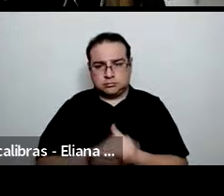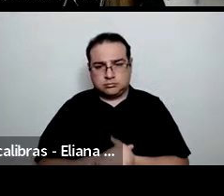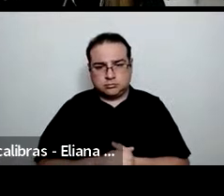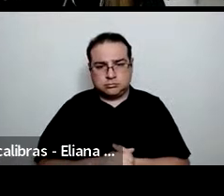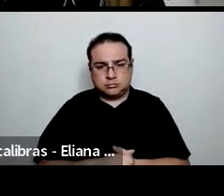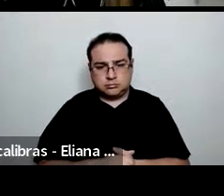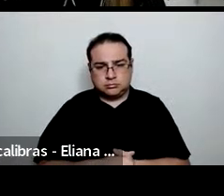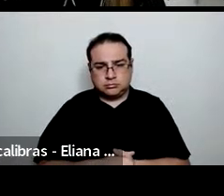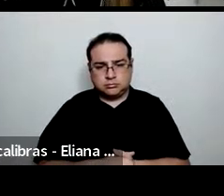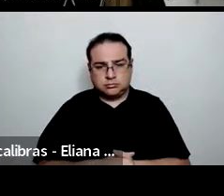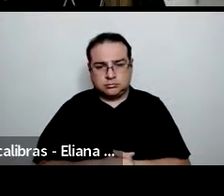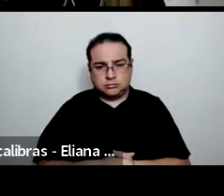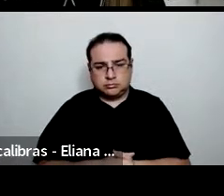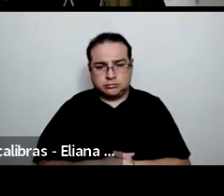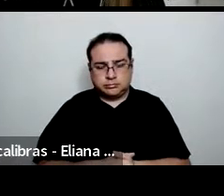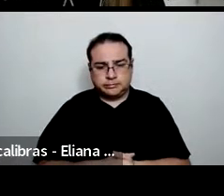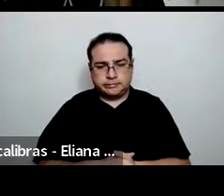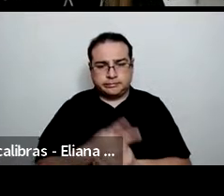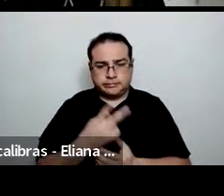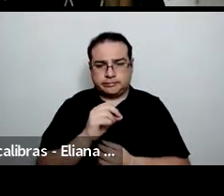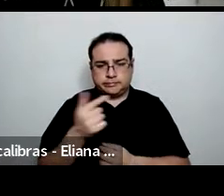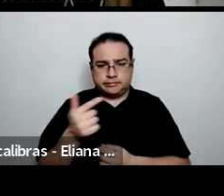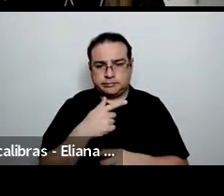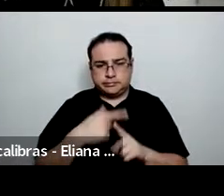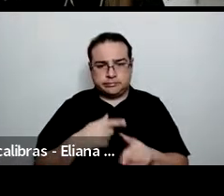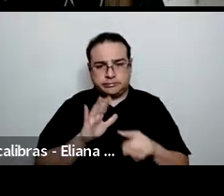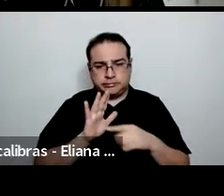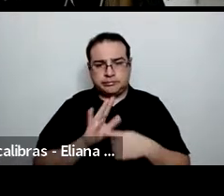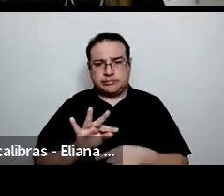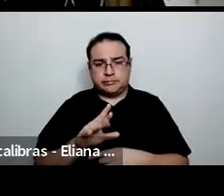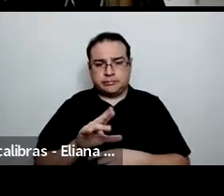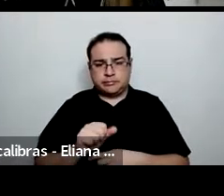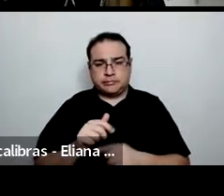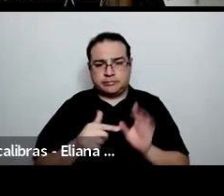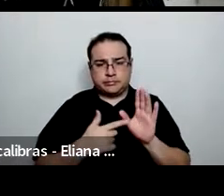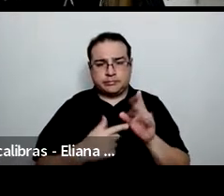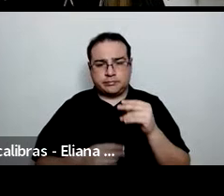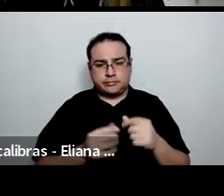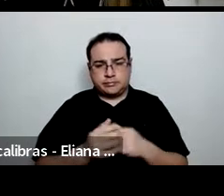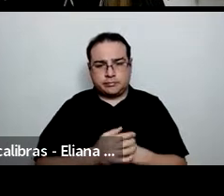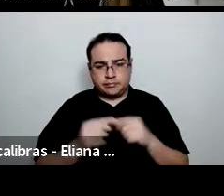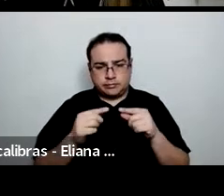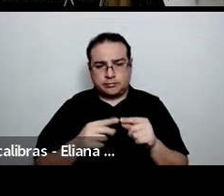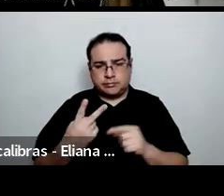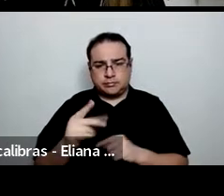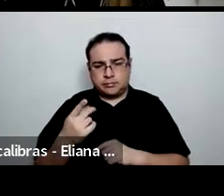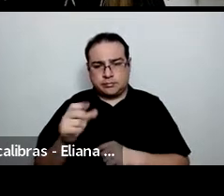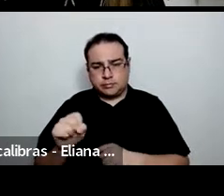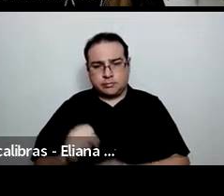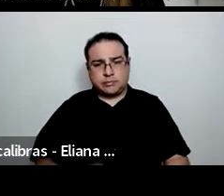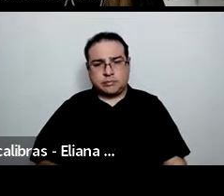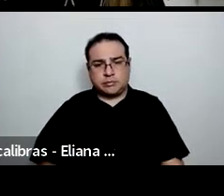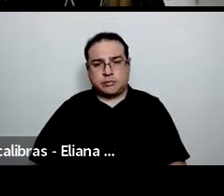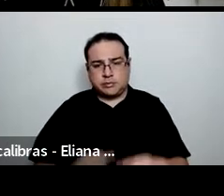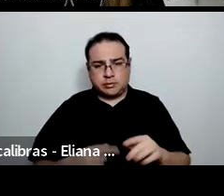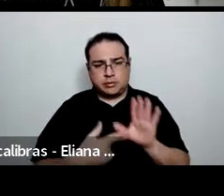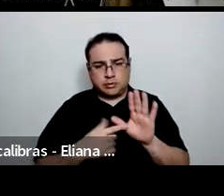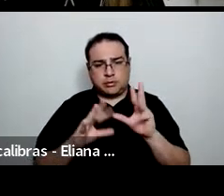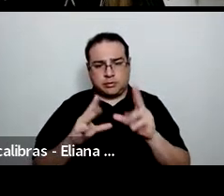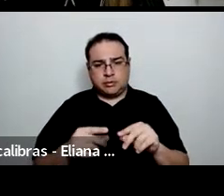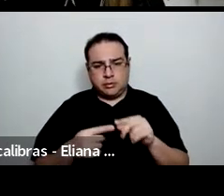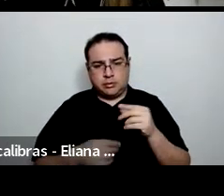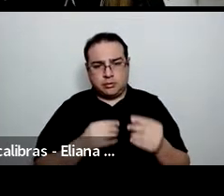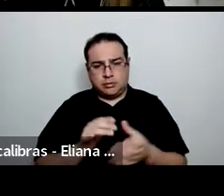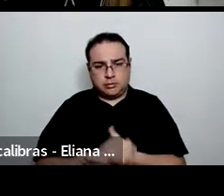até entendo dos 2022 pois não apresentam os faça uma peça de campanha referente ao preto 2018 ante o exposto em consonância